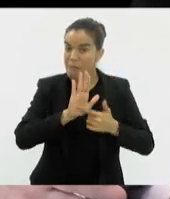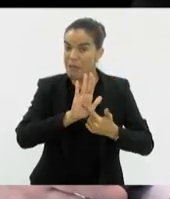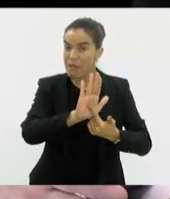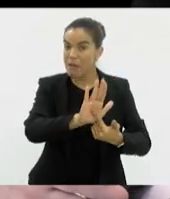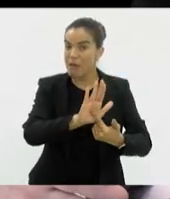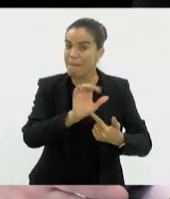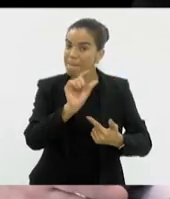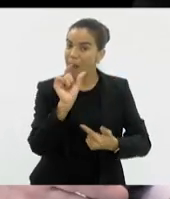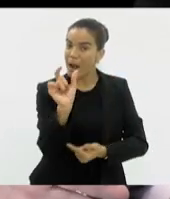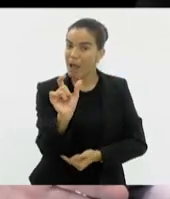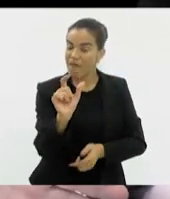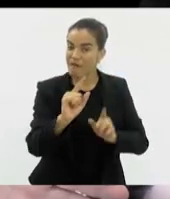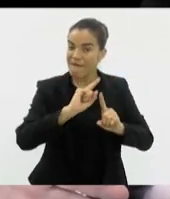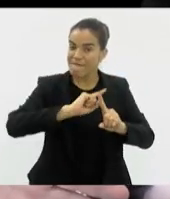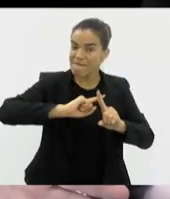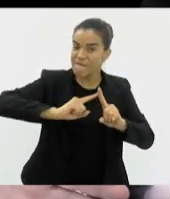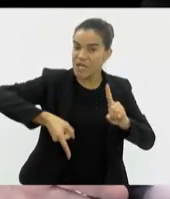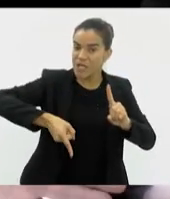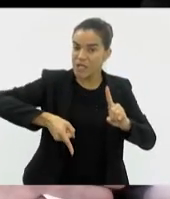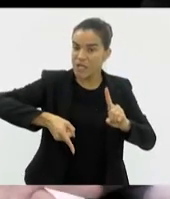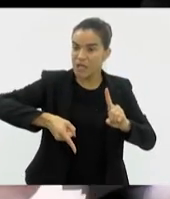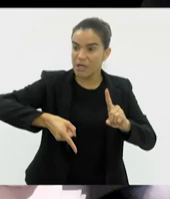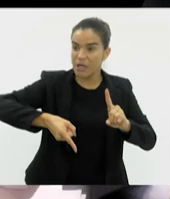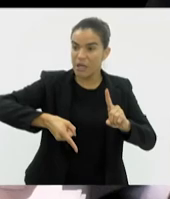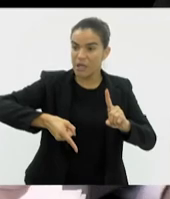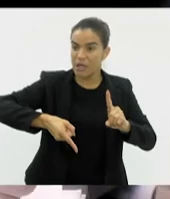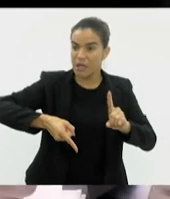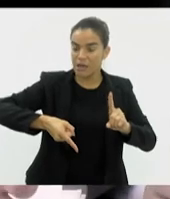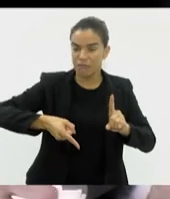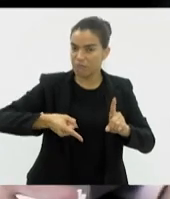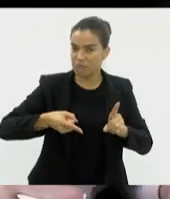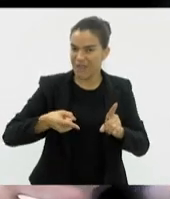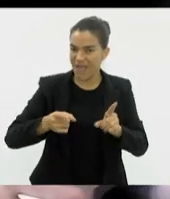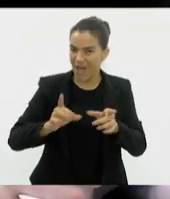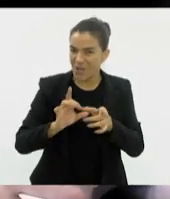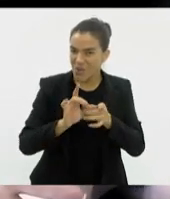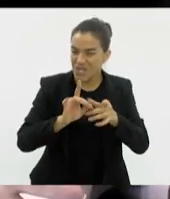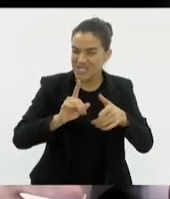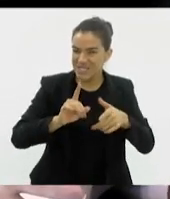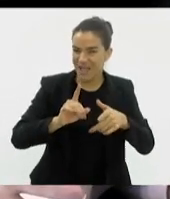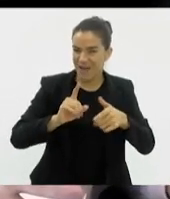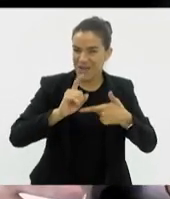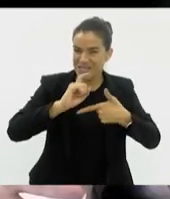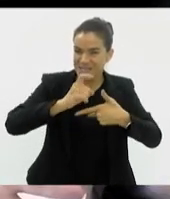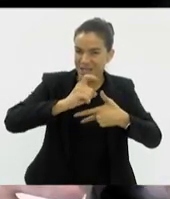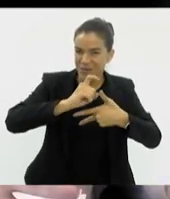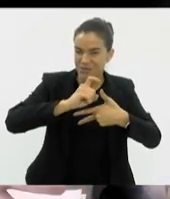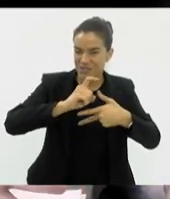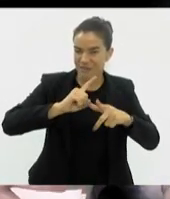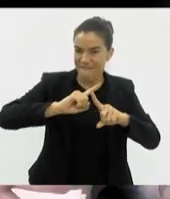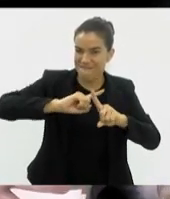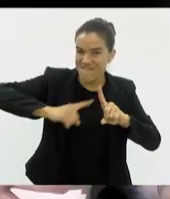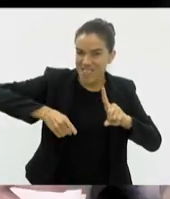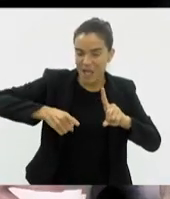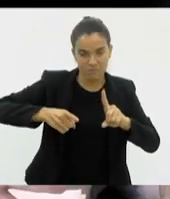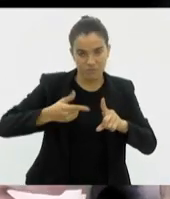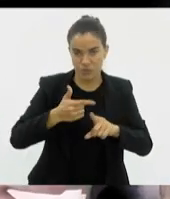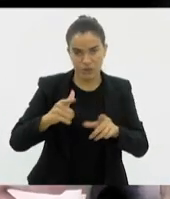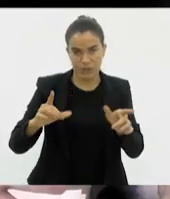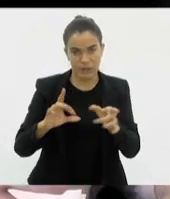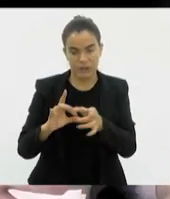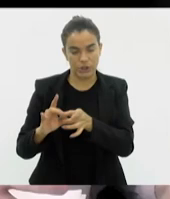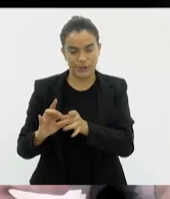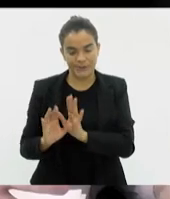Não autorizar a vedar não faz muito sentido.